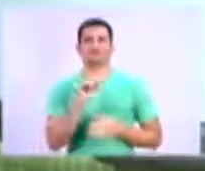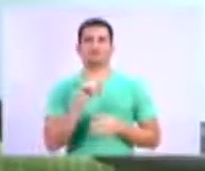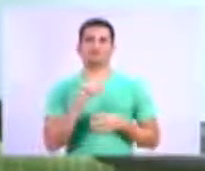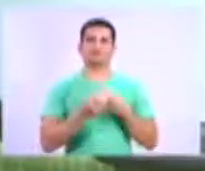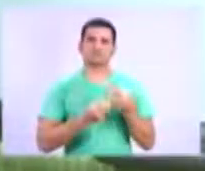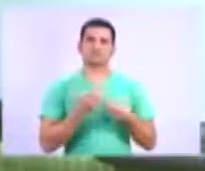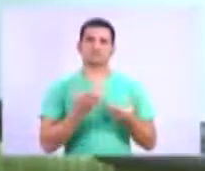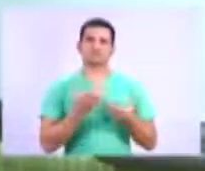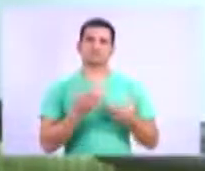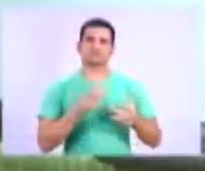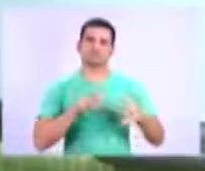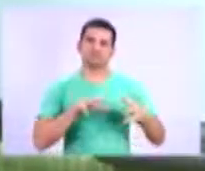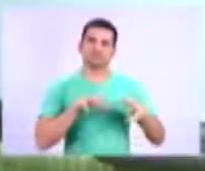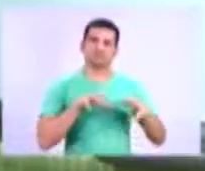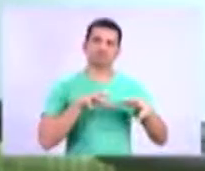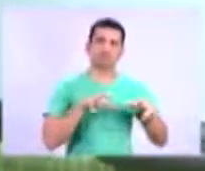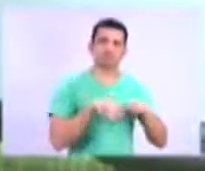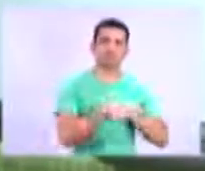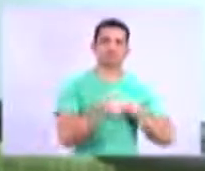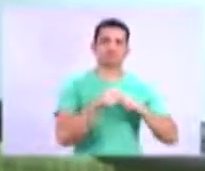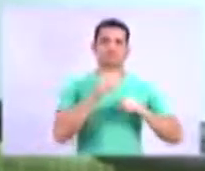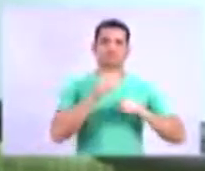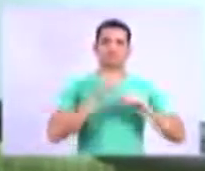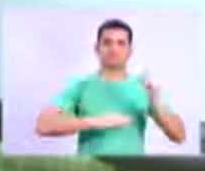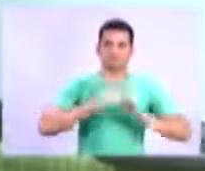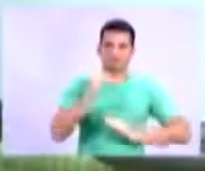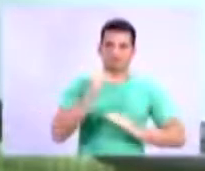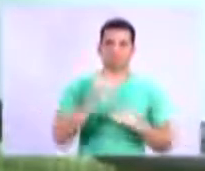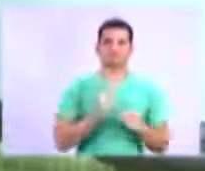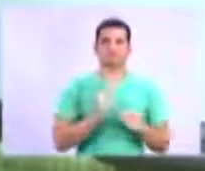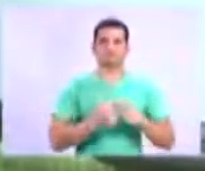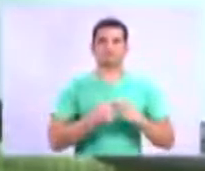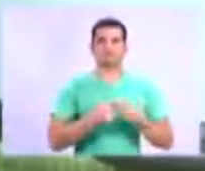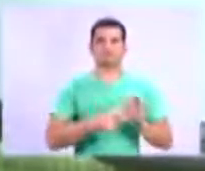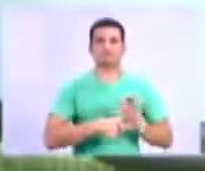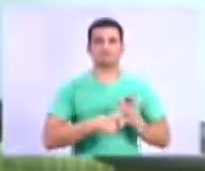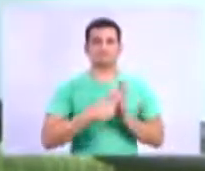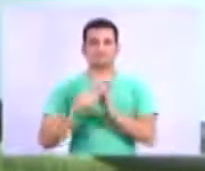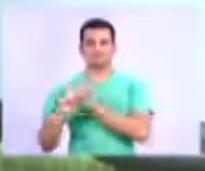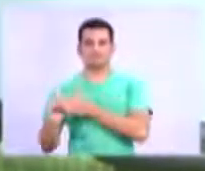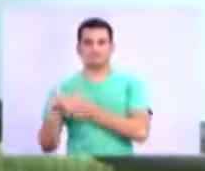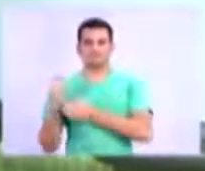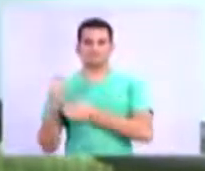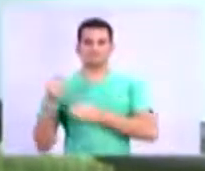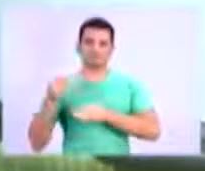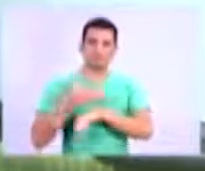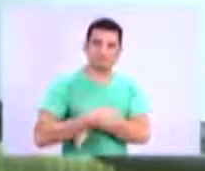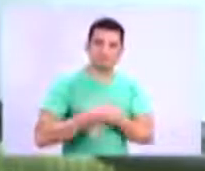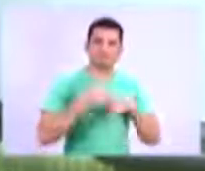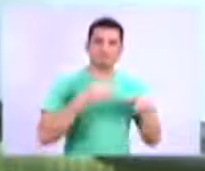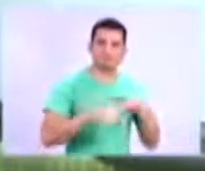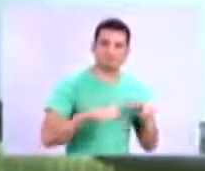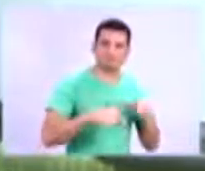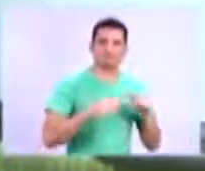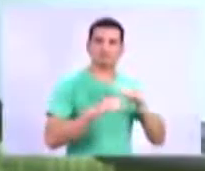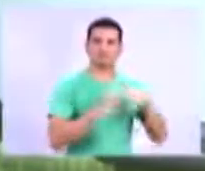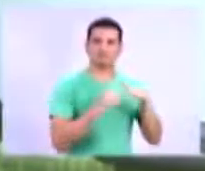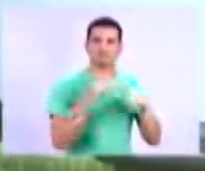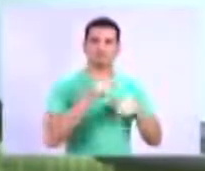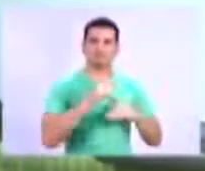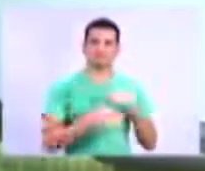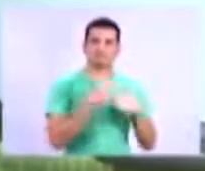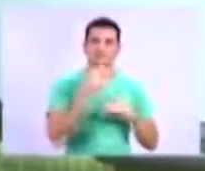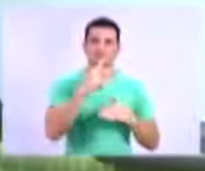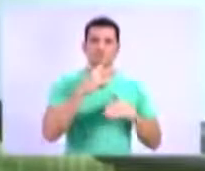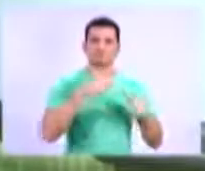formação profissional. Porque antes mesmo de você entrar numa empresa, de você desenvolver o seu trabalho na